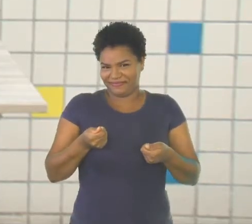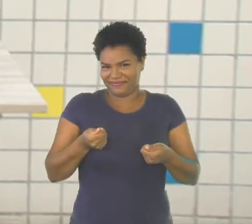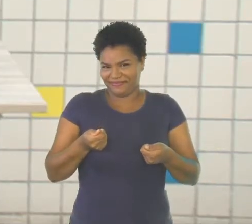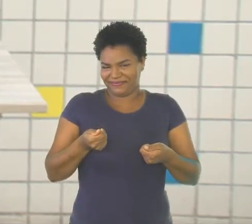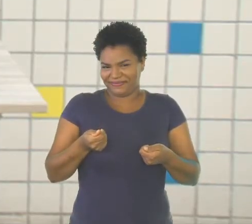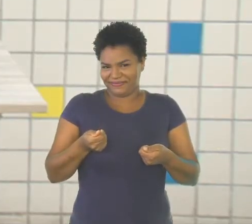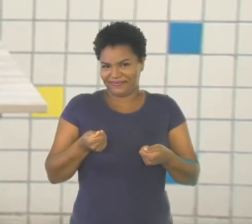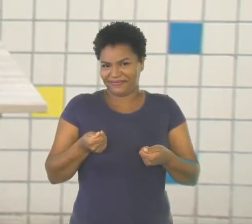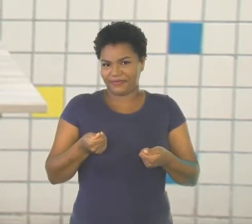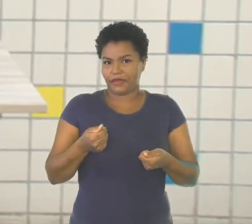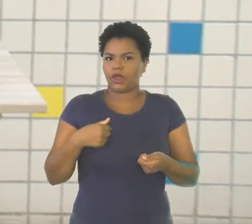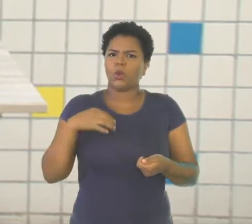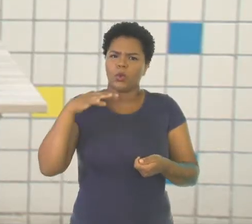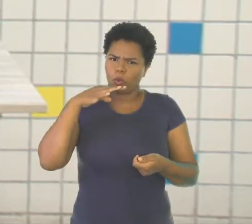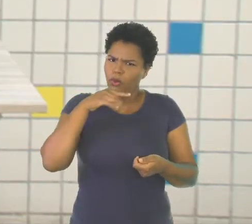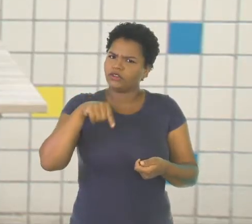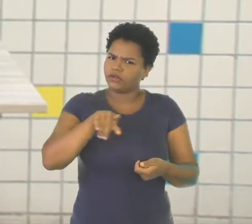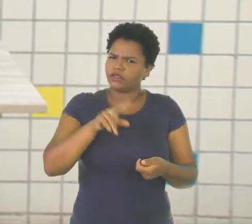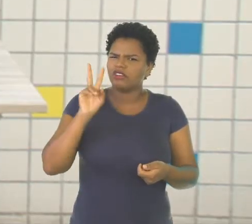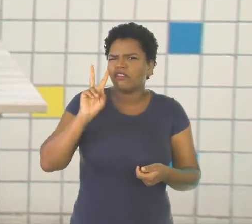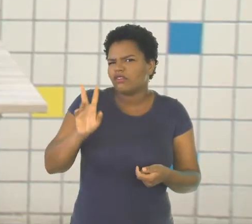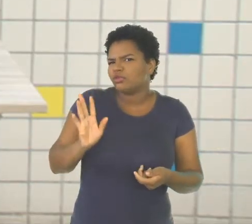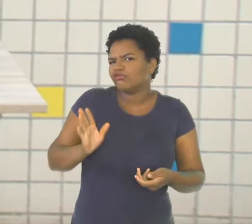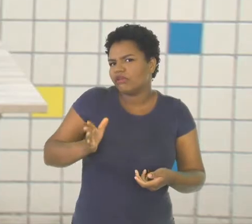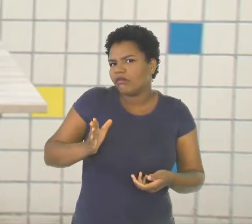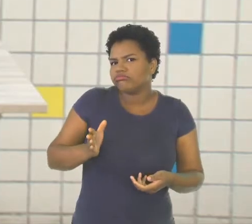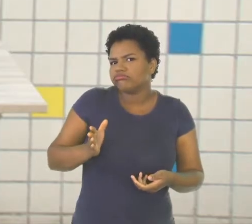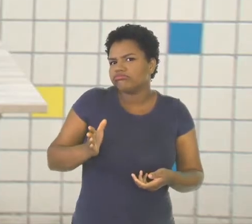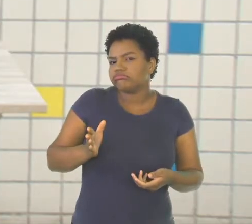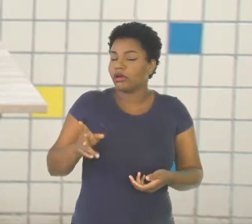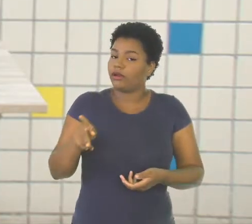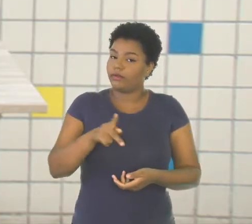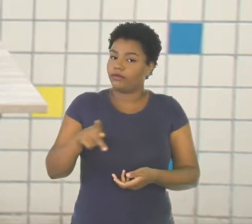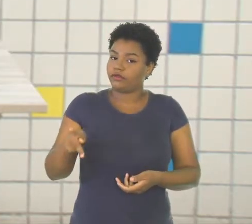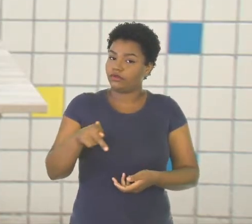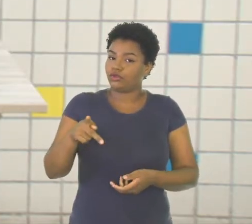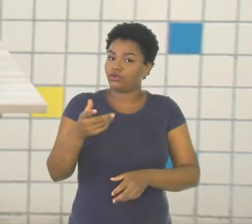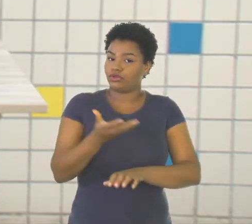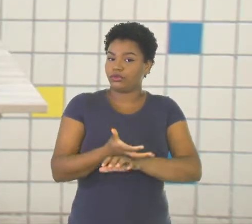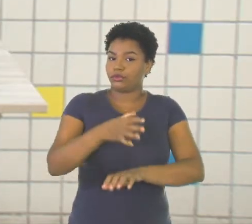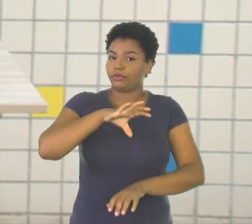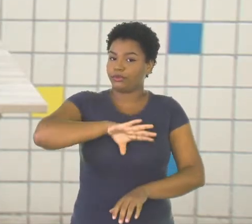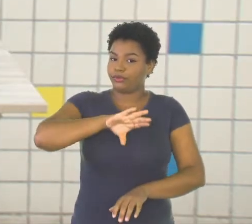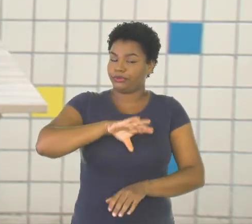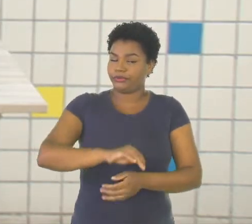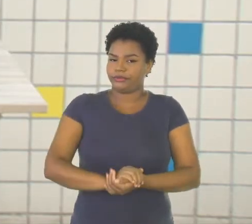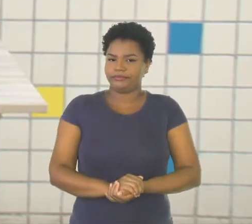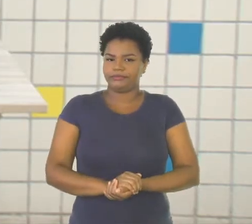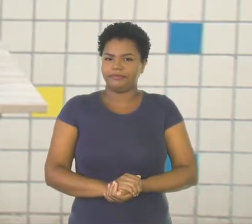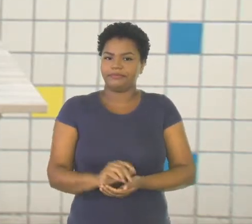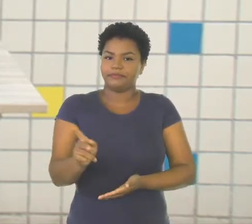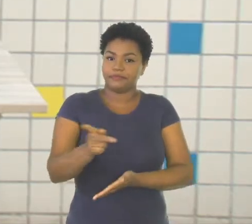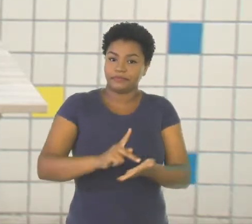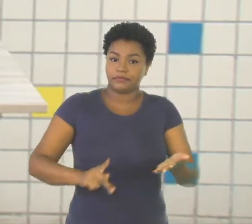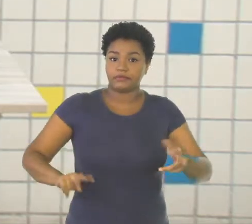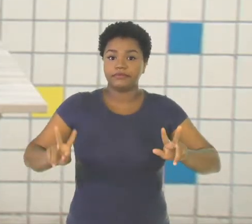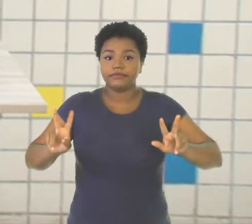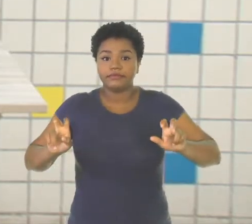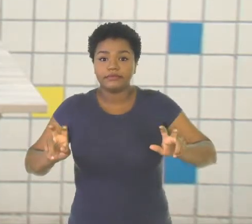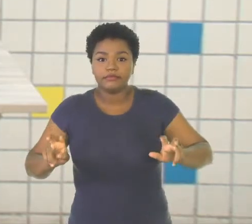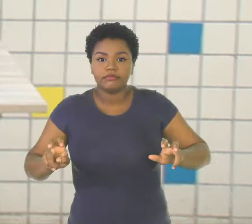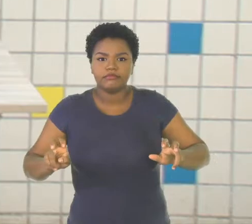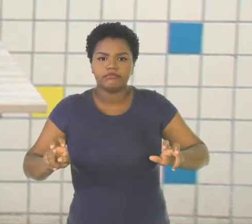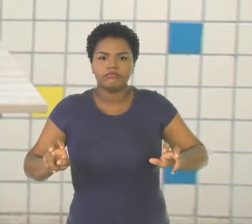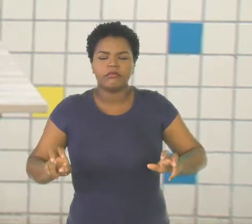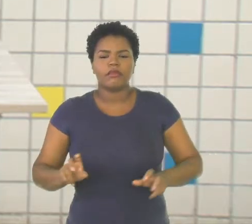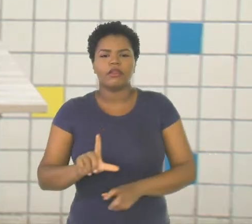maravilhoso, que eu acho que vocês já até viram ele com a professora de português. O poema tem por título Leilão